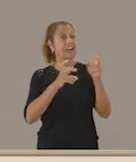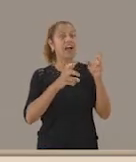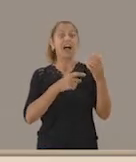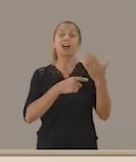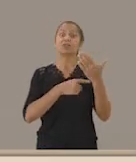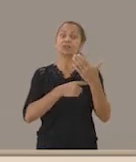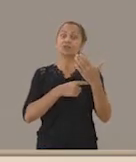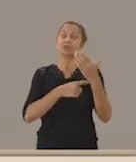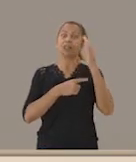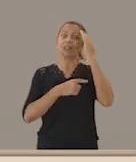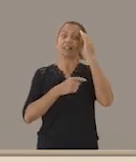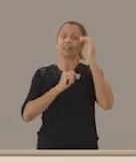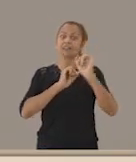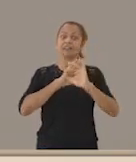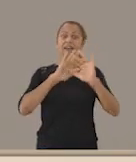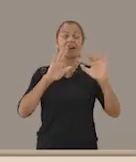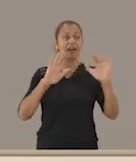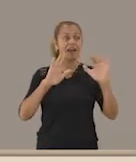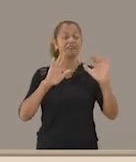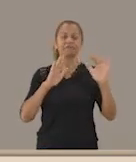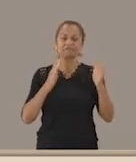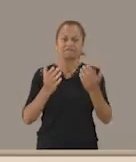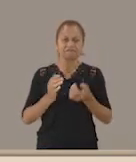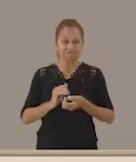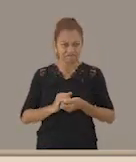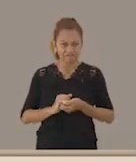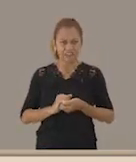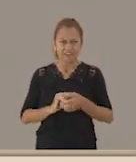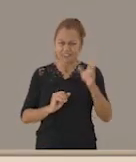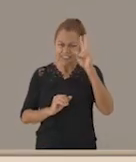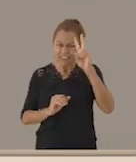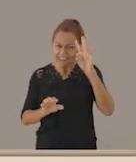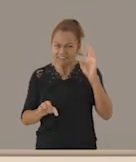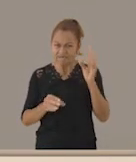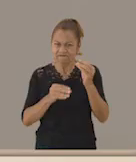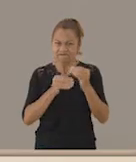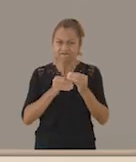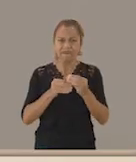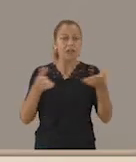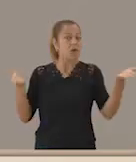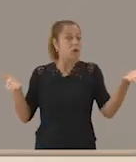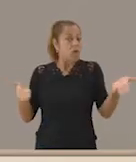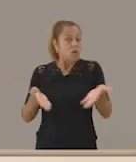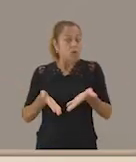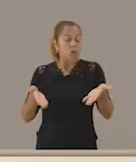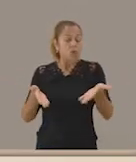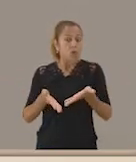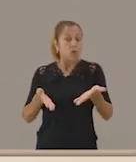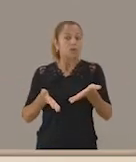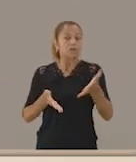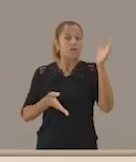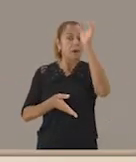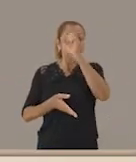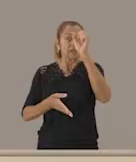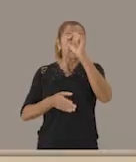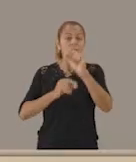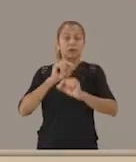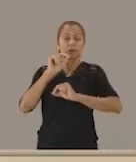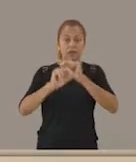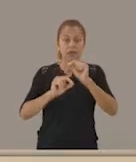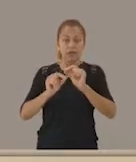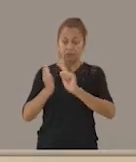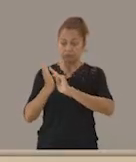e nos causam impacto. Vocês lembram? Hoje veremos o gênero jornalístico